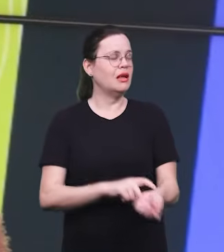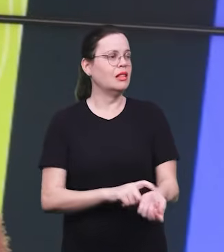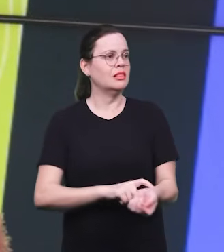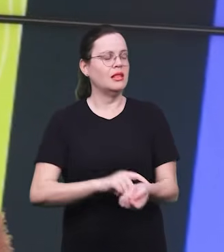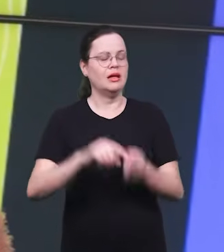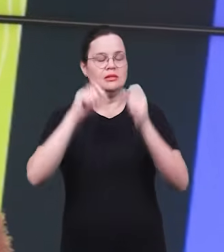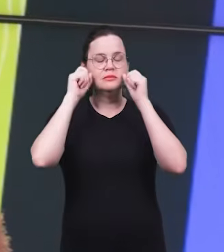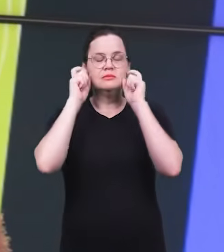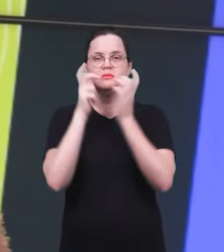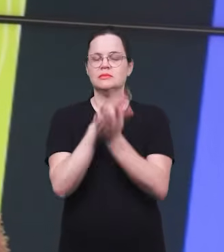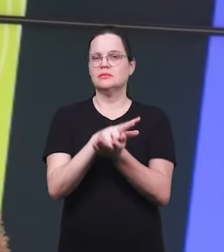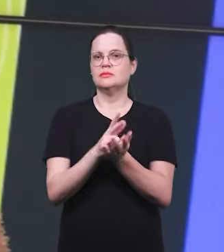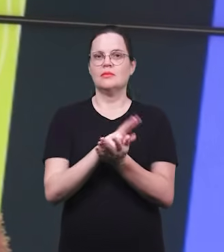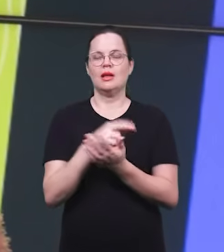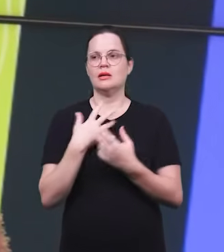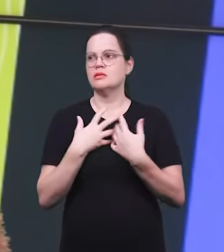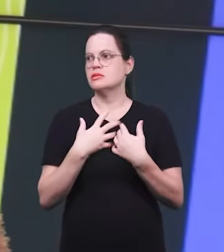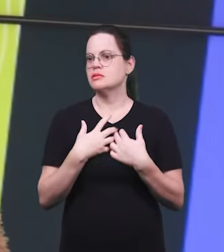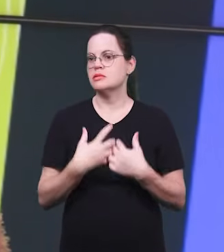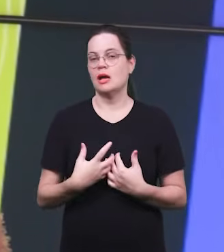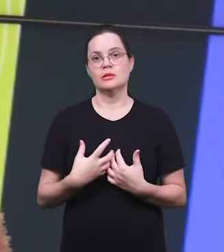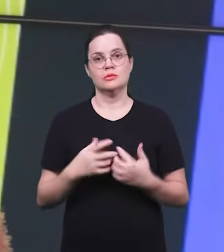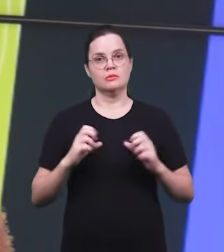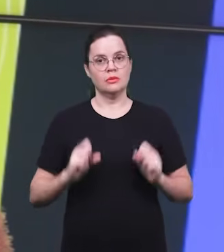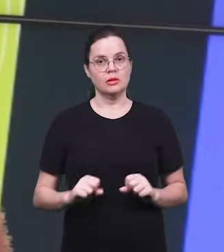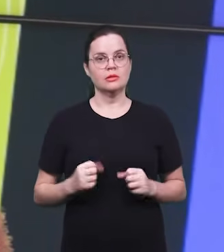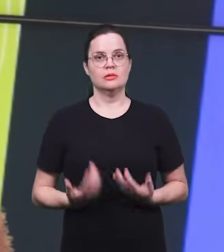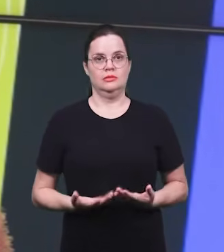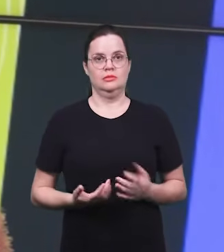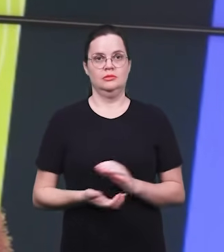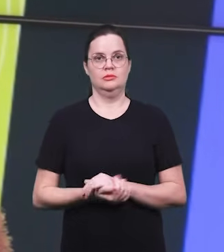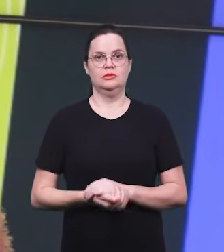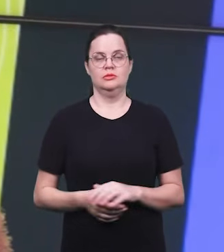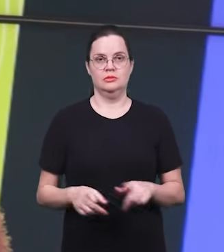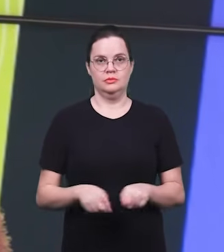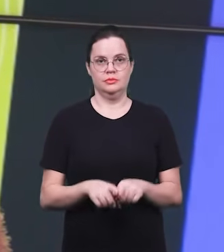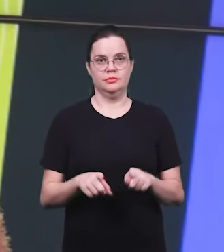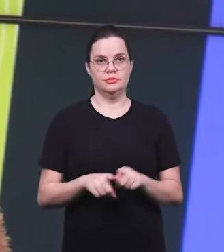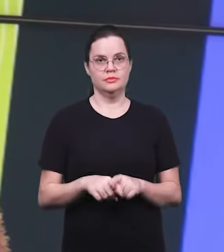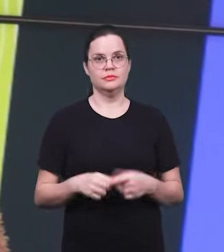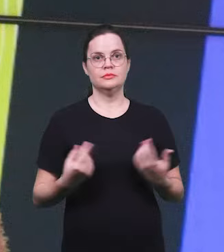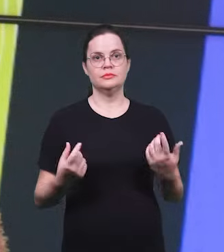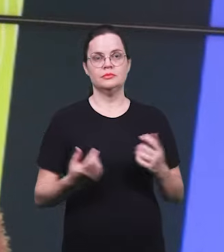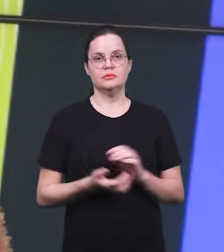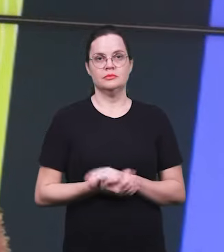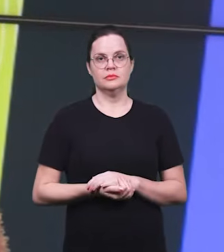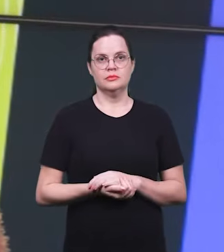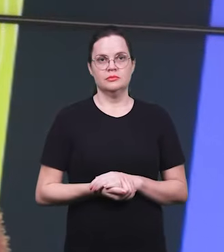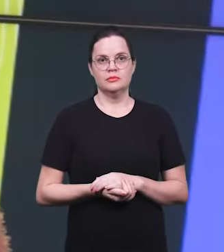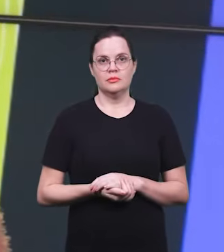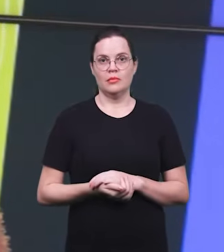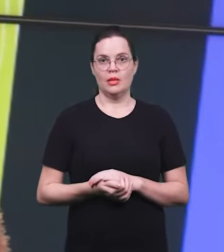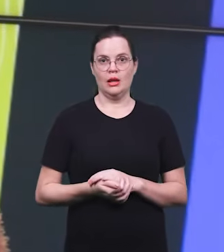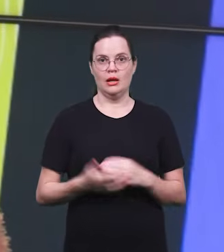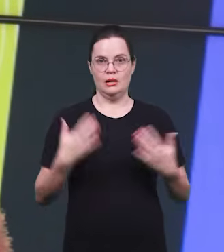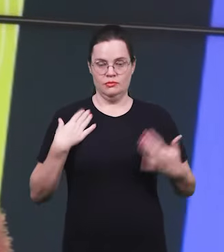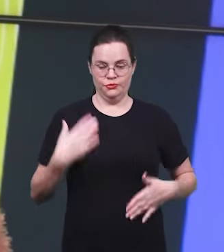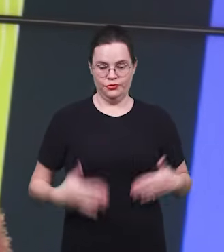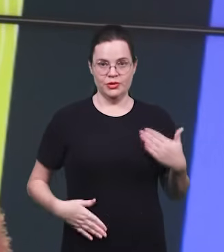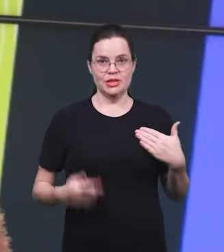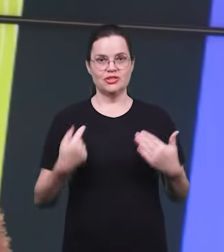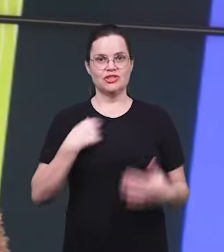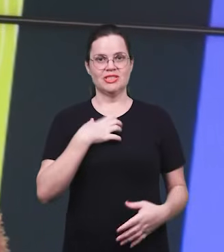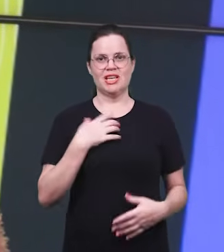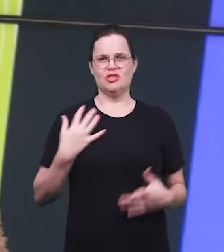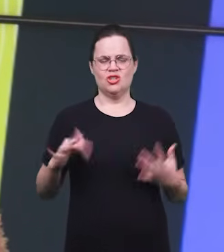irritabilidade, insônia, cansaço. Ela pode até alterar o nosso físico,